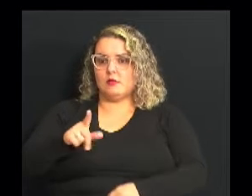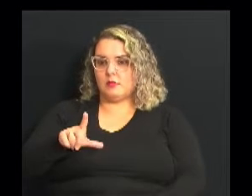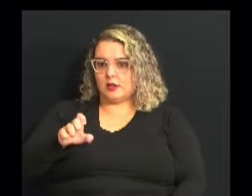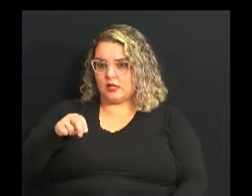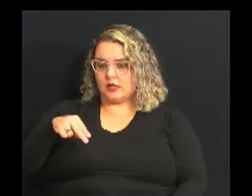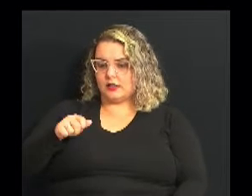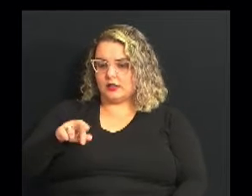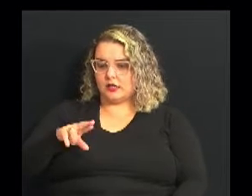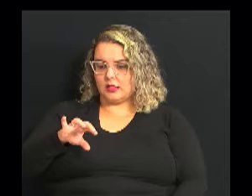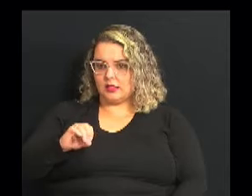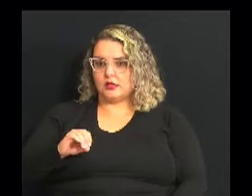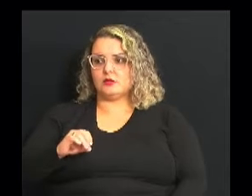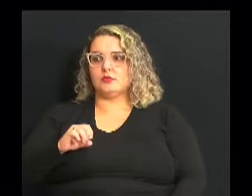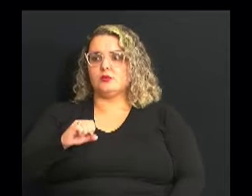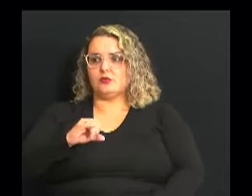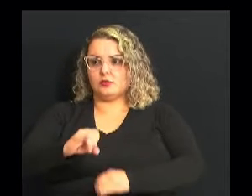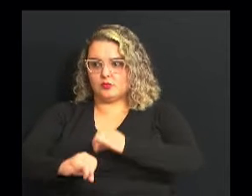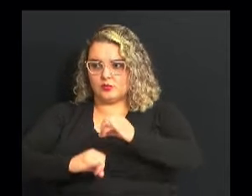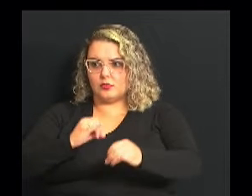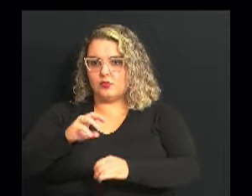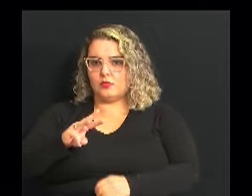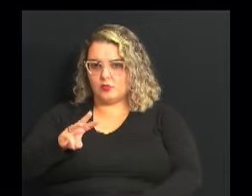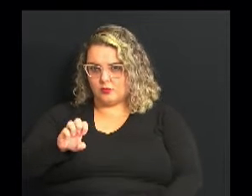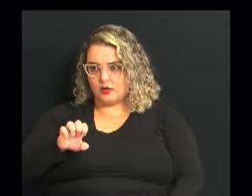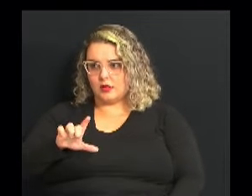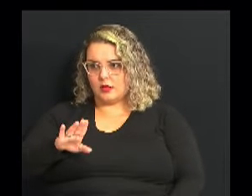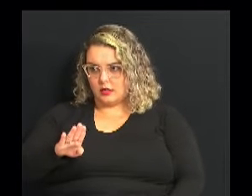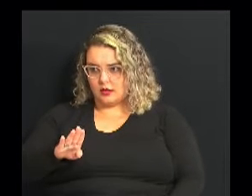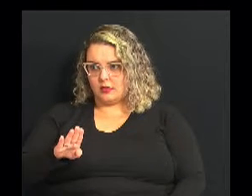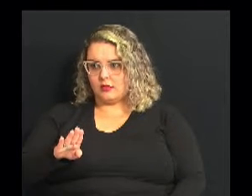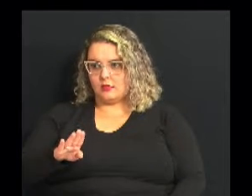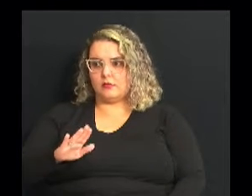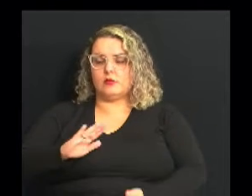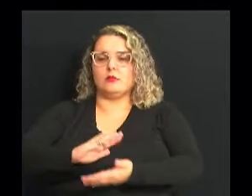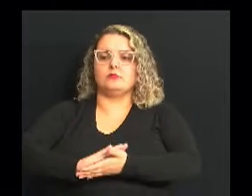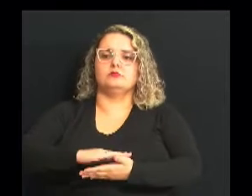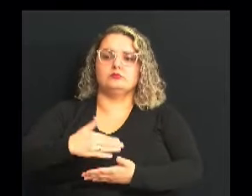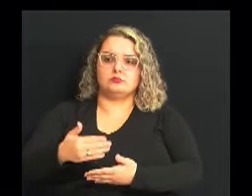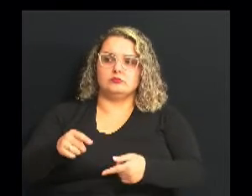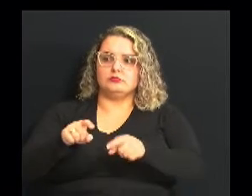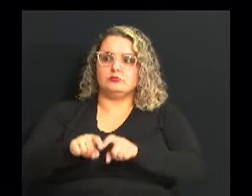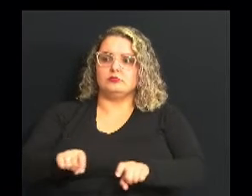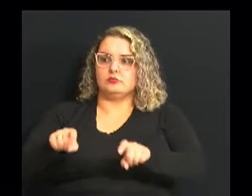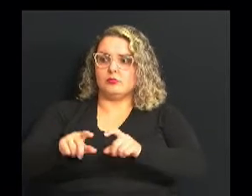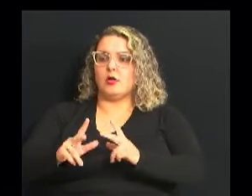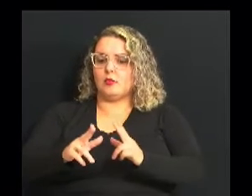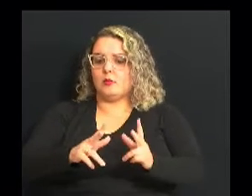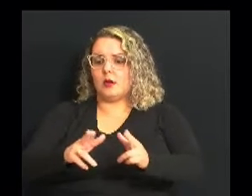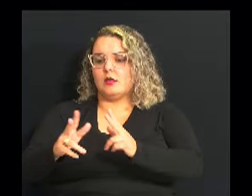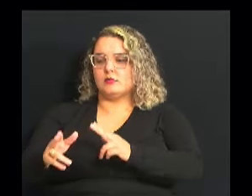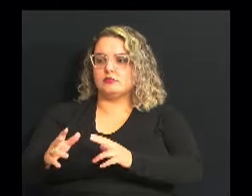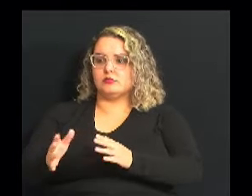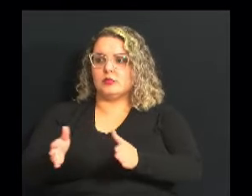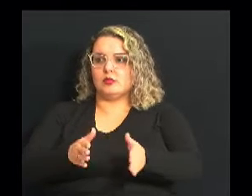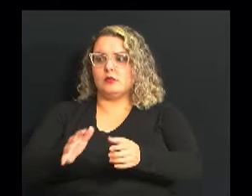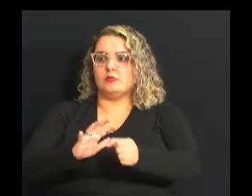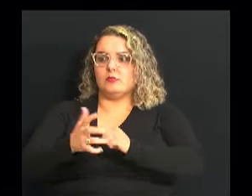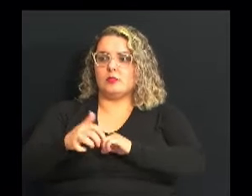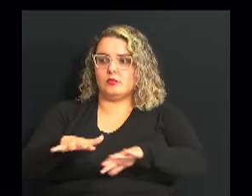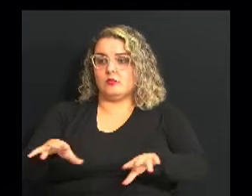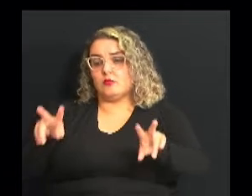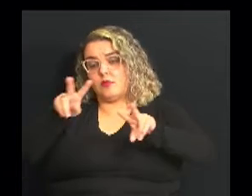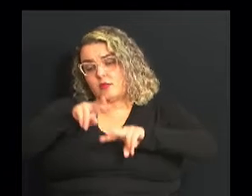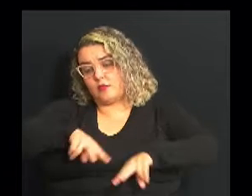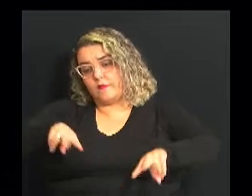Entretanto, esses mesmos notebooks foram emprestados para os vereadores durante a pandemia, né? E isso ficou evidente